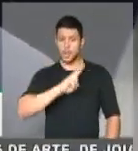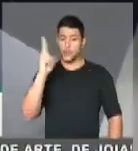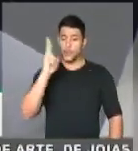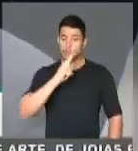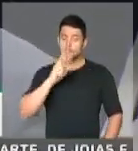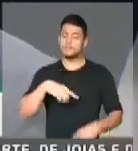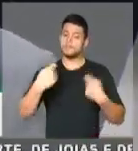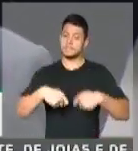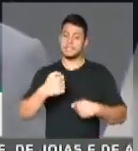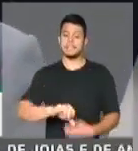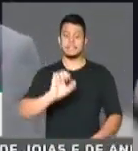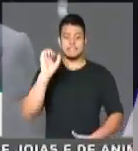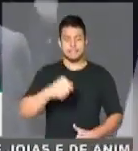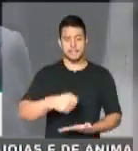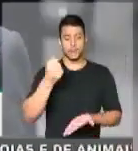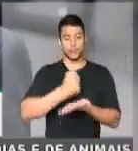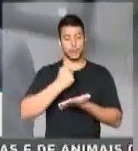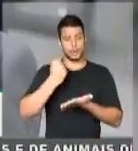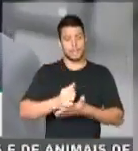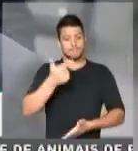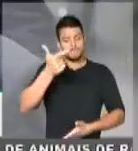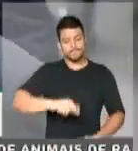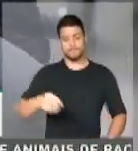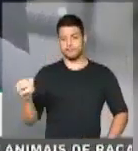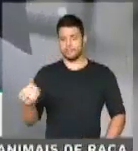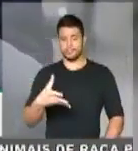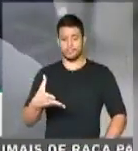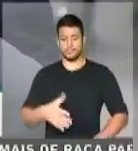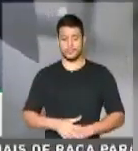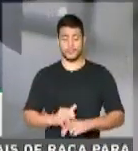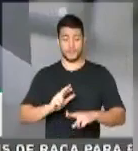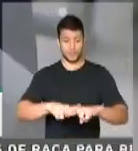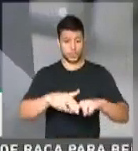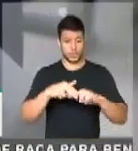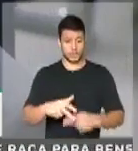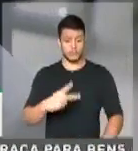renovar essa sessão de servidores públicos. Por